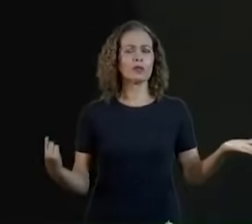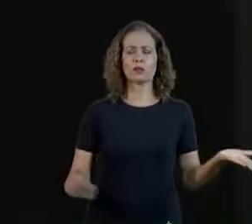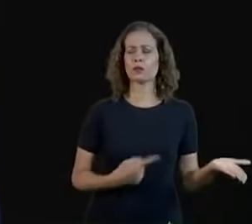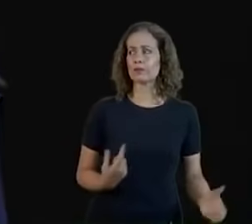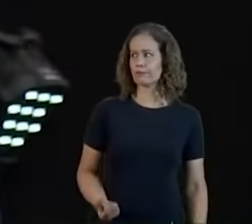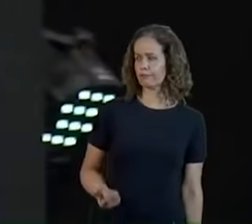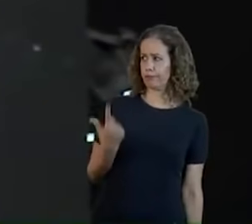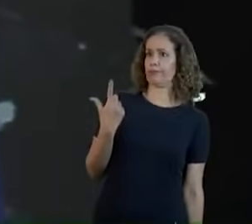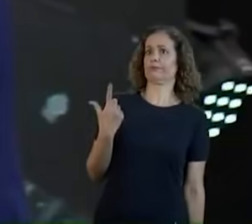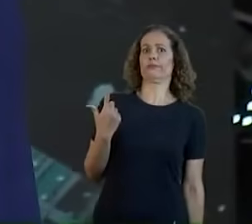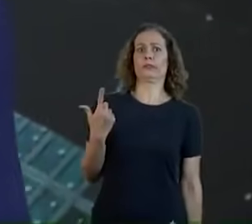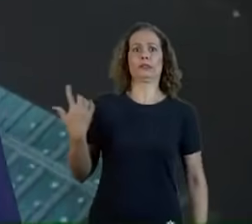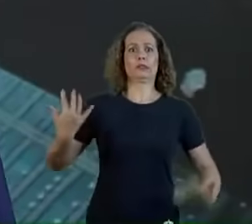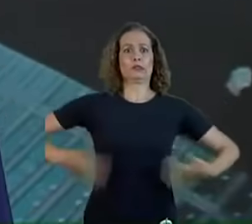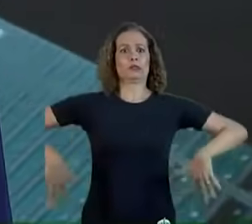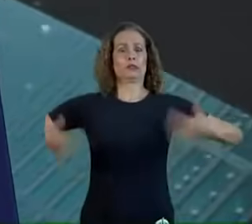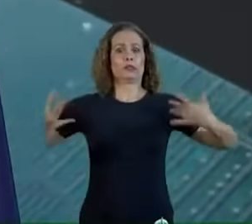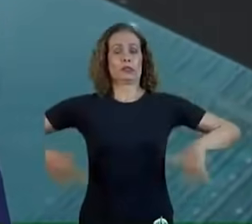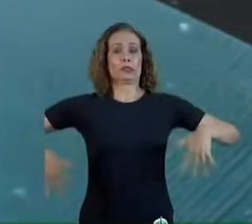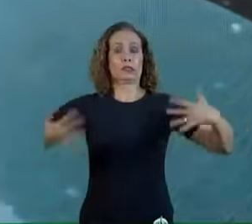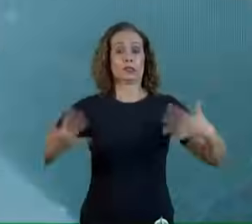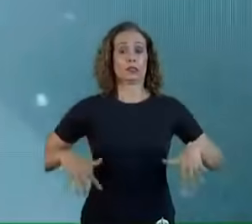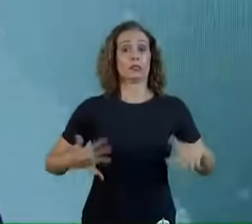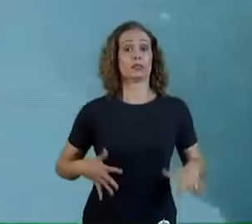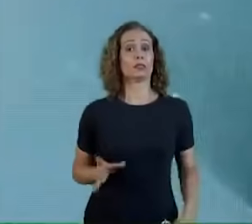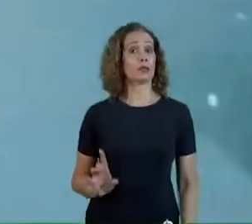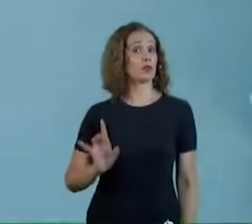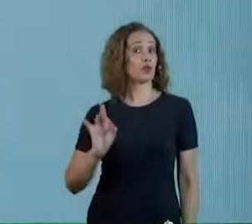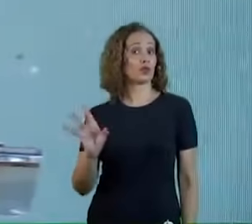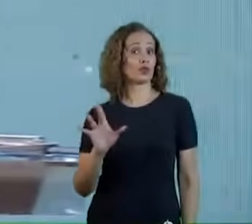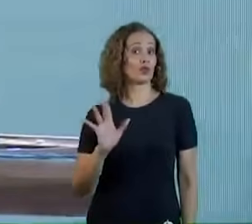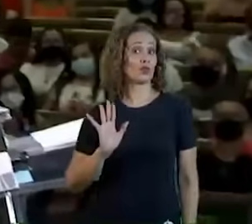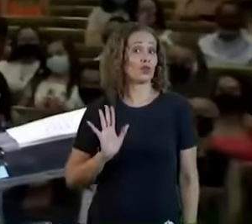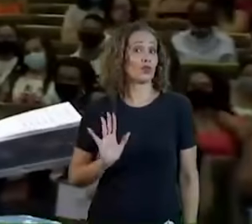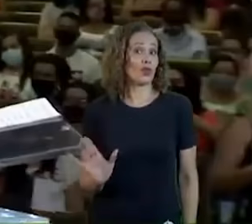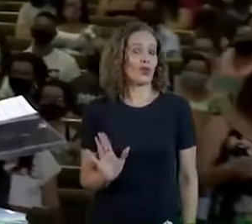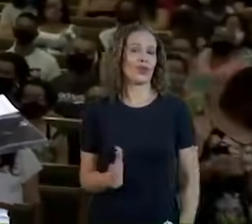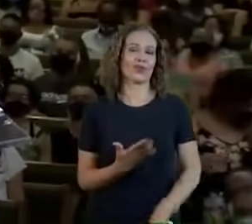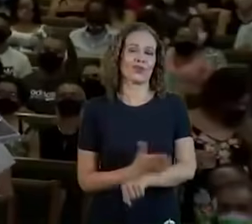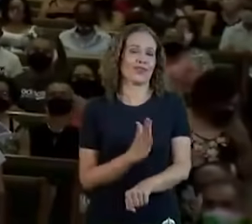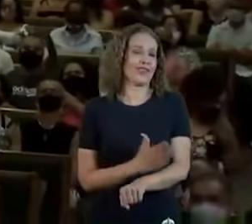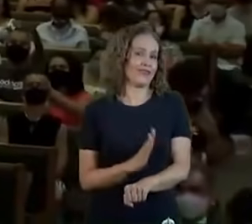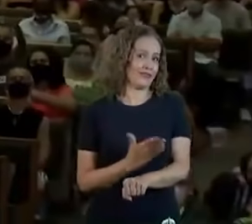isso? E era só o ensaio.